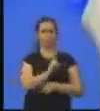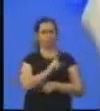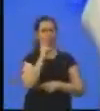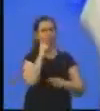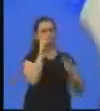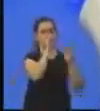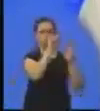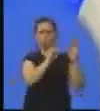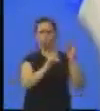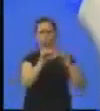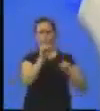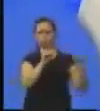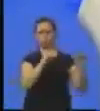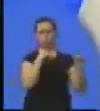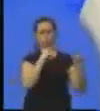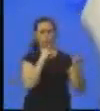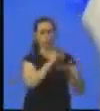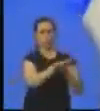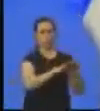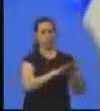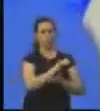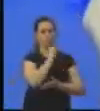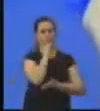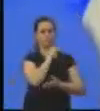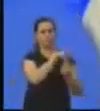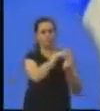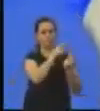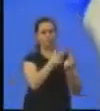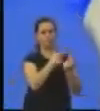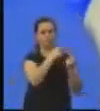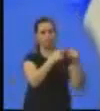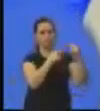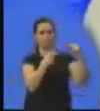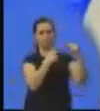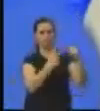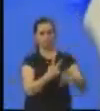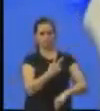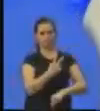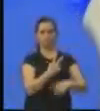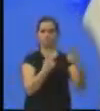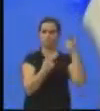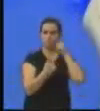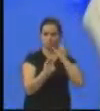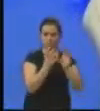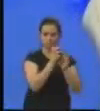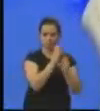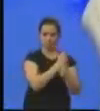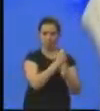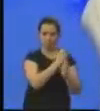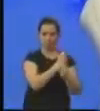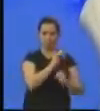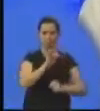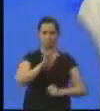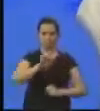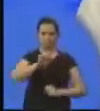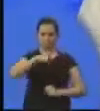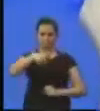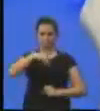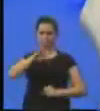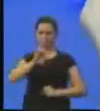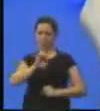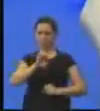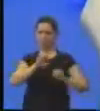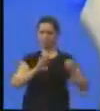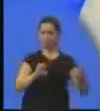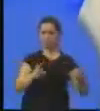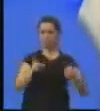pontos que eu não vou conseguir. Por exemplo, se eu colocar π sobre 2, eu consigo calcular a tangente de π sobre 2? Eu posso prolongar o π sobre 2 quanto eu